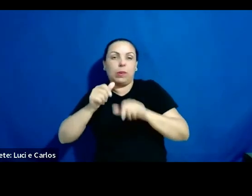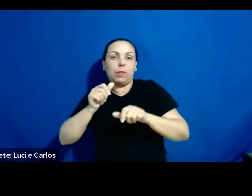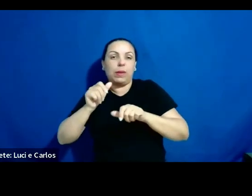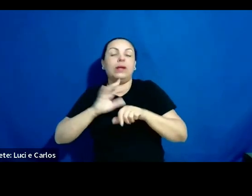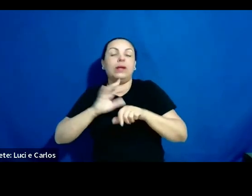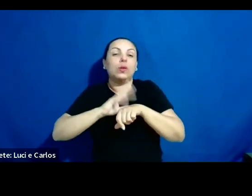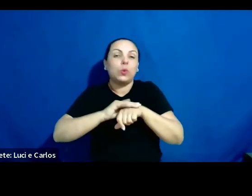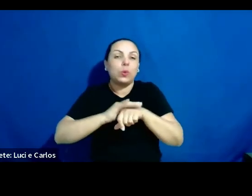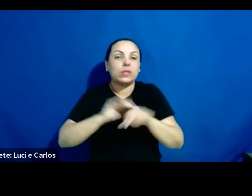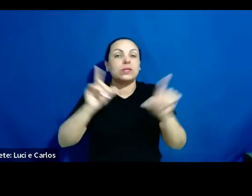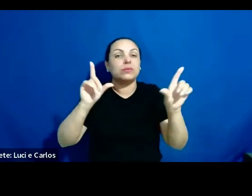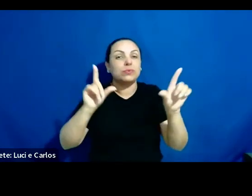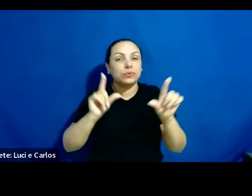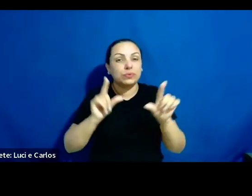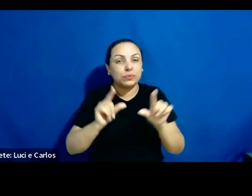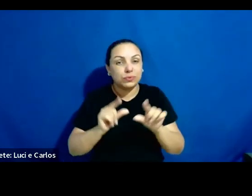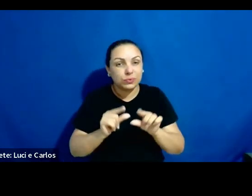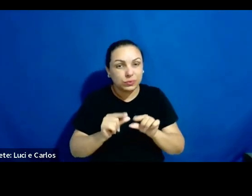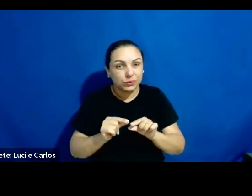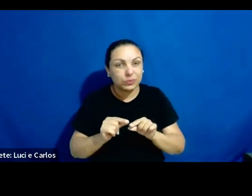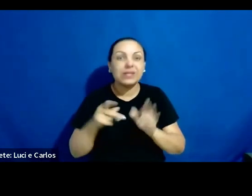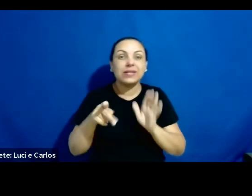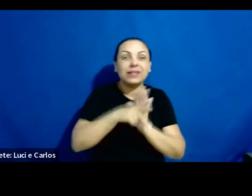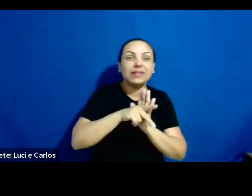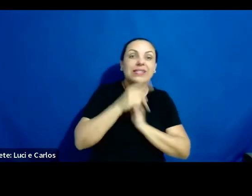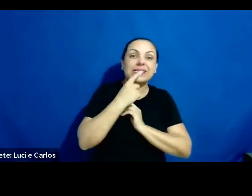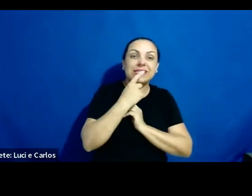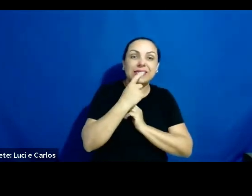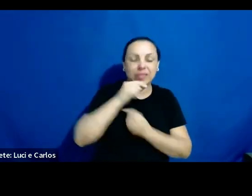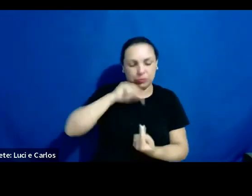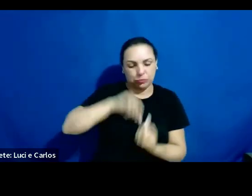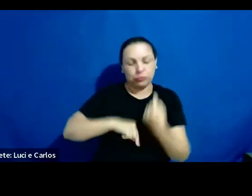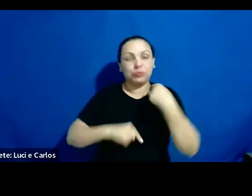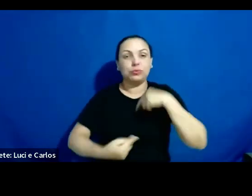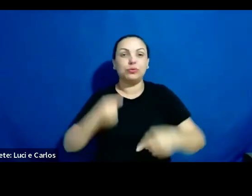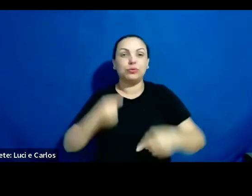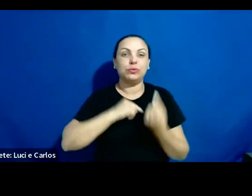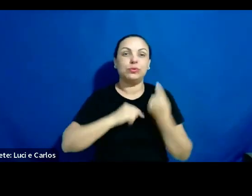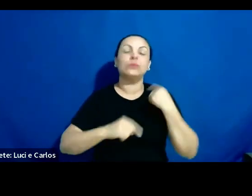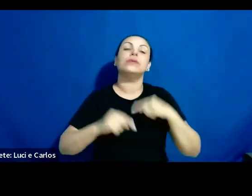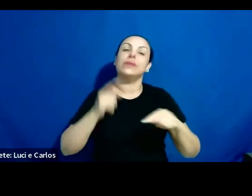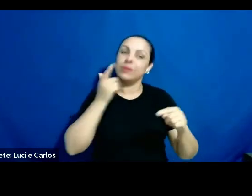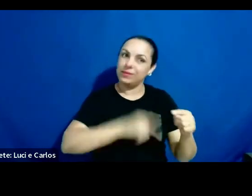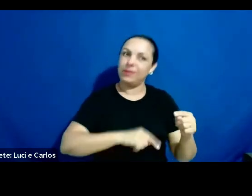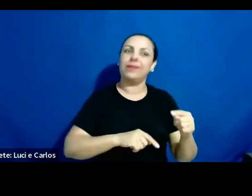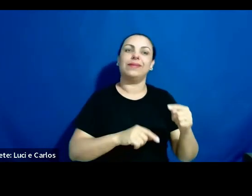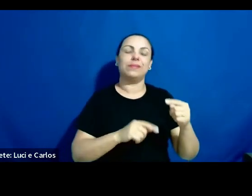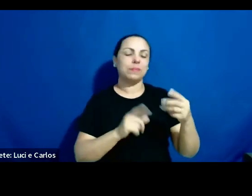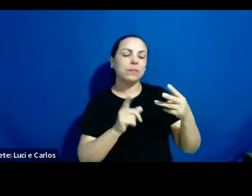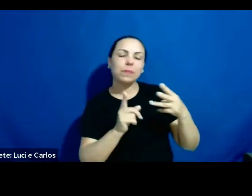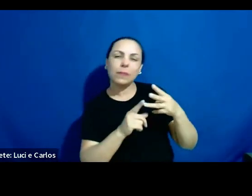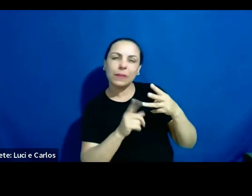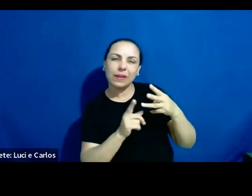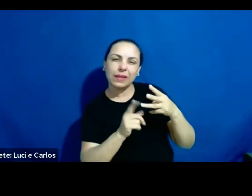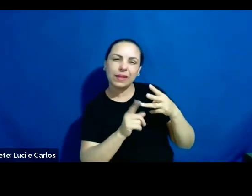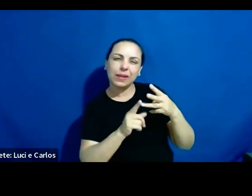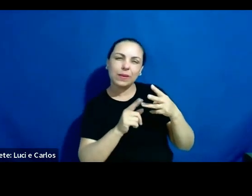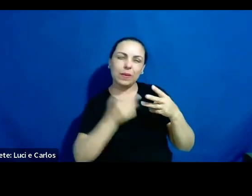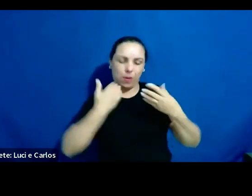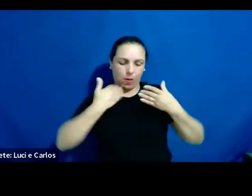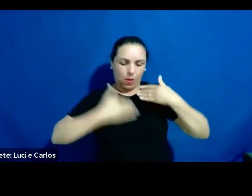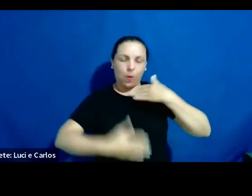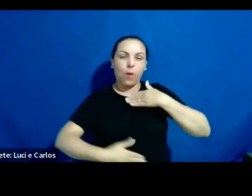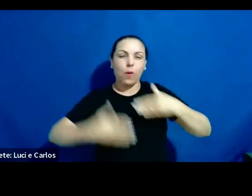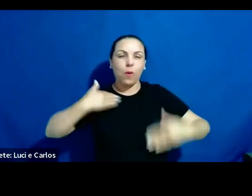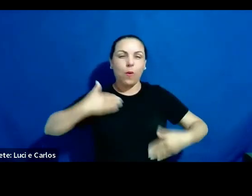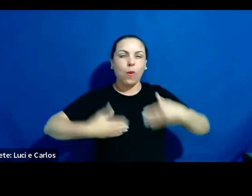pelas hemácias, os glóbulos brancos e as plaquetas. Terceiro, o corpo se adapta, que é o equilíbrio